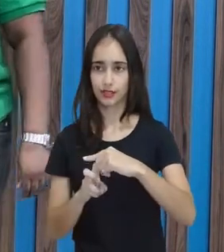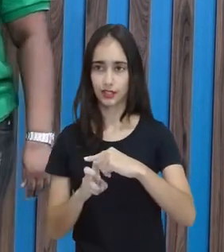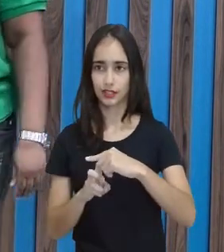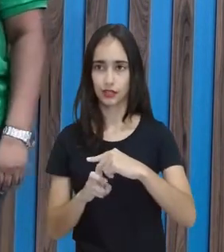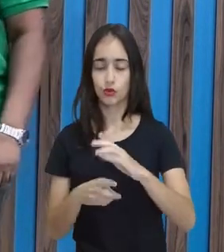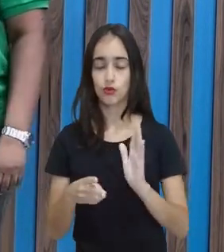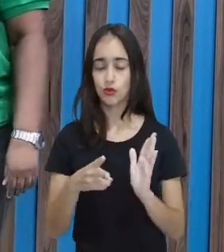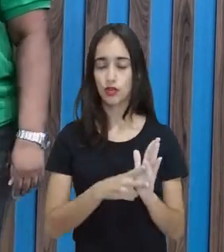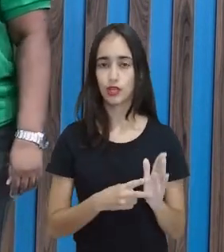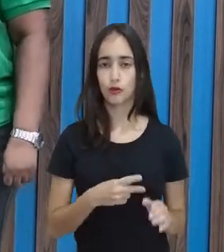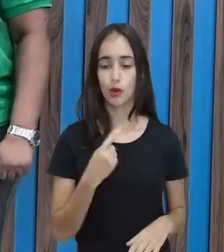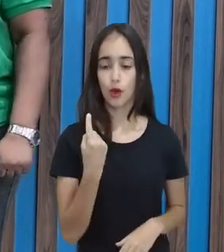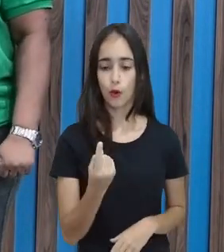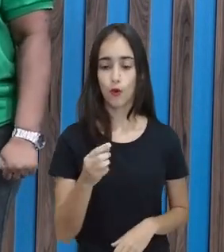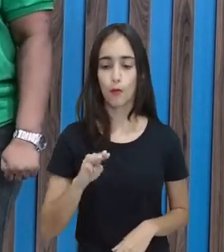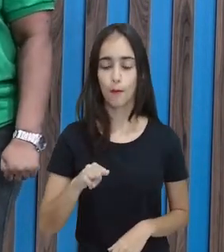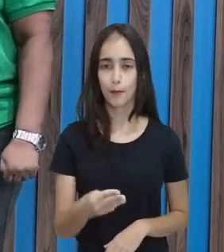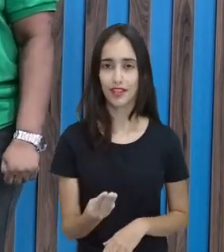a